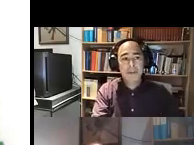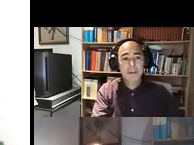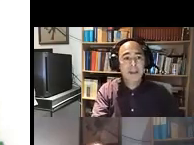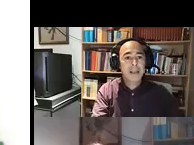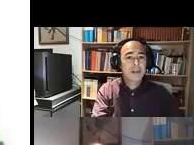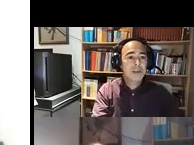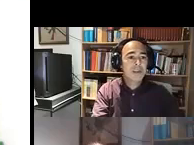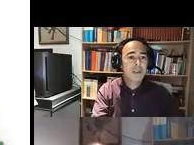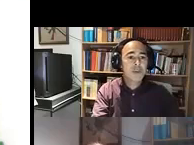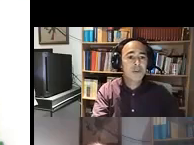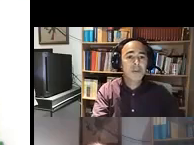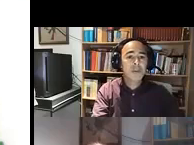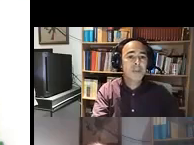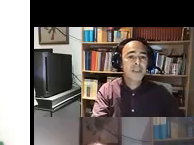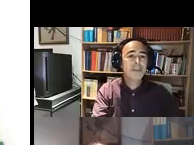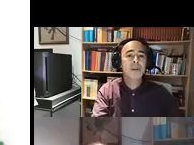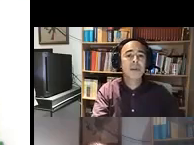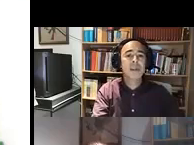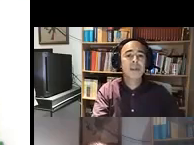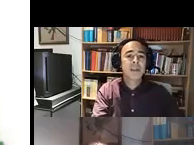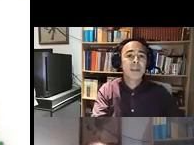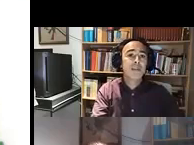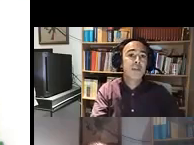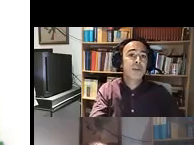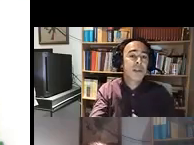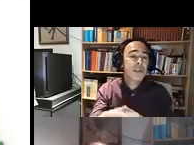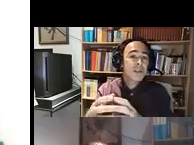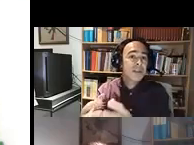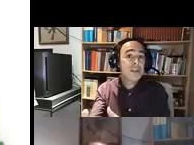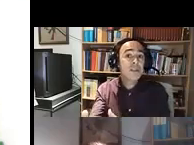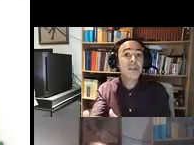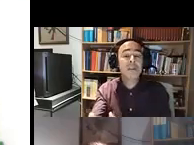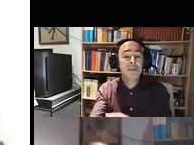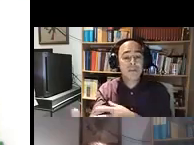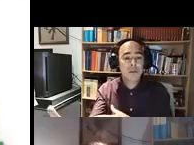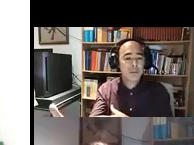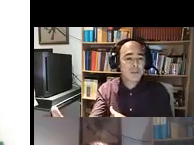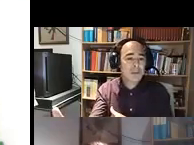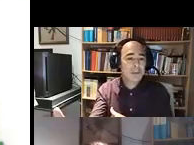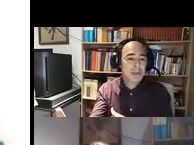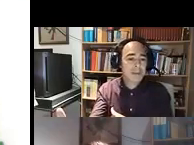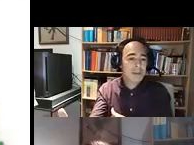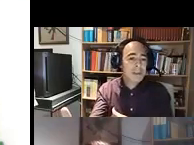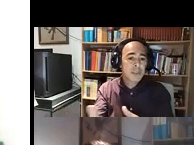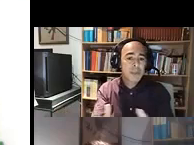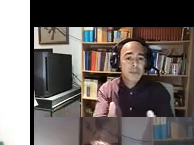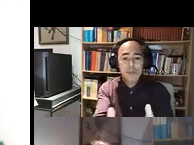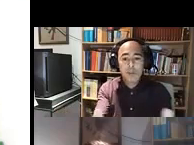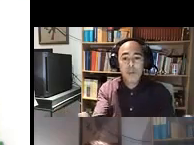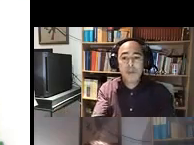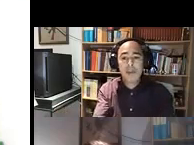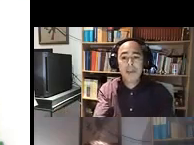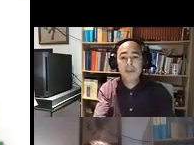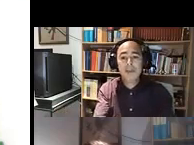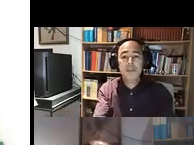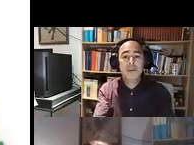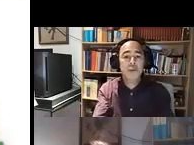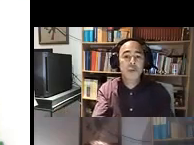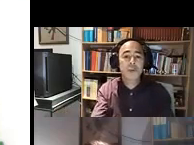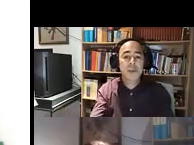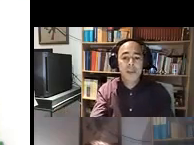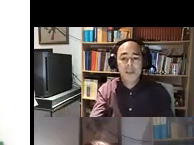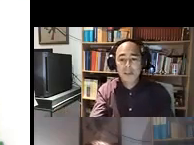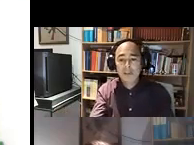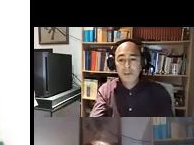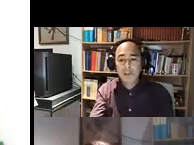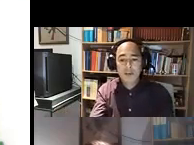nos oferece além dos 700 produtos de máximo aliar temos por trás certificação como esposa Falou cara e podemos ver que algumas delas não é